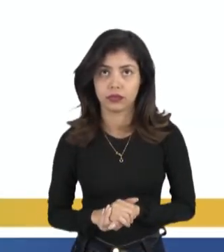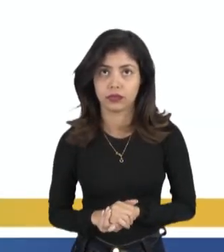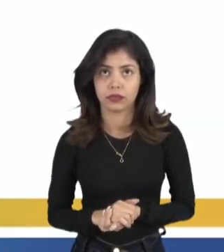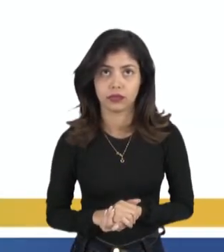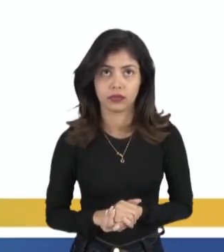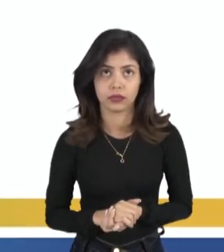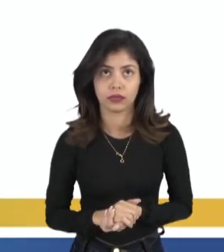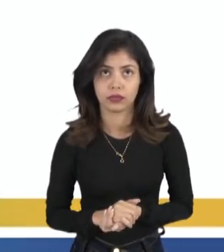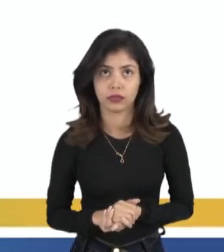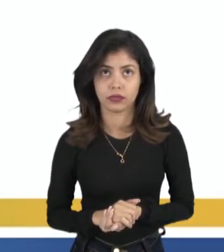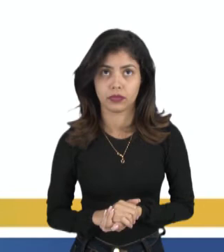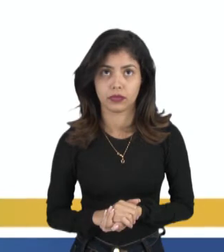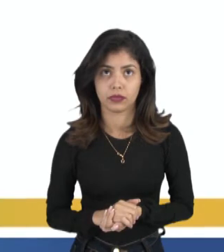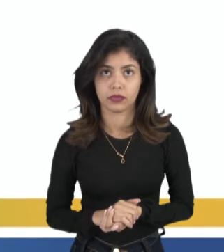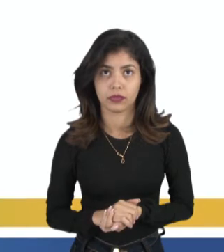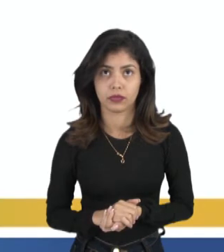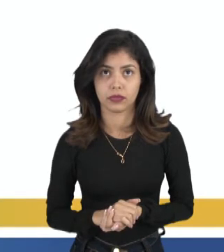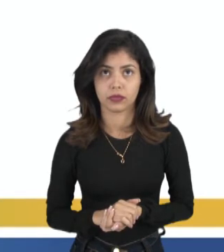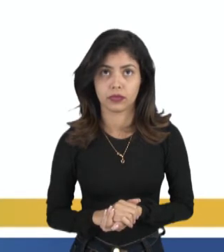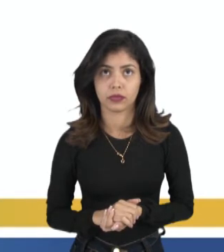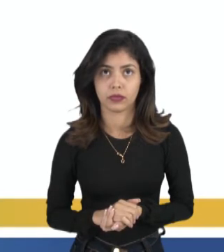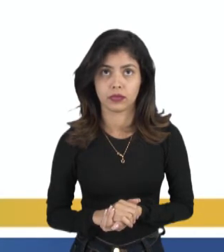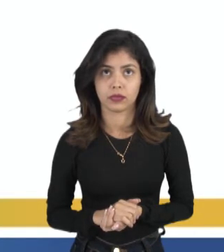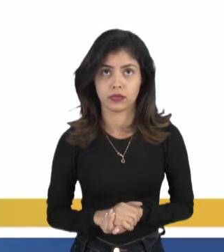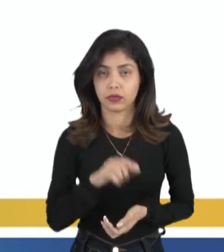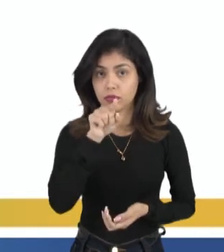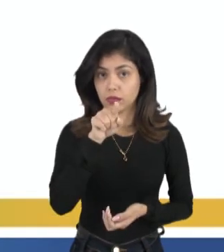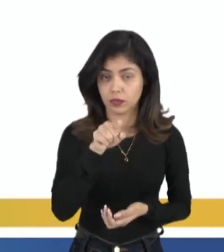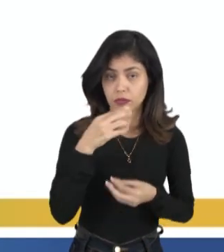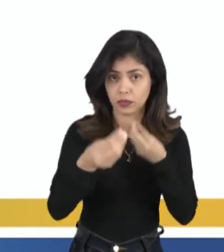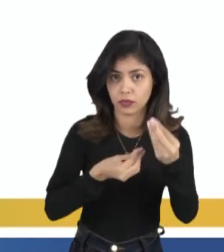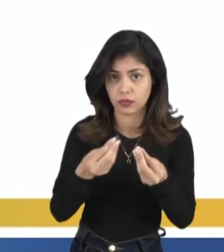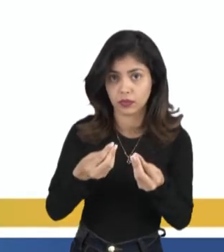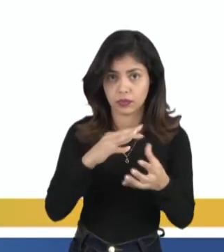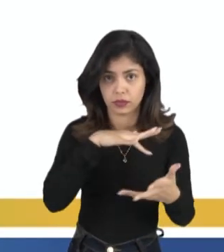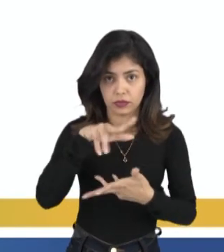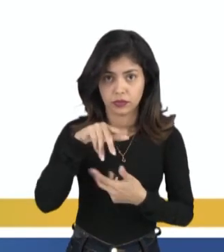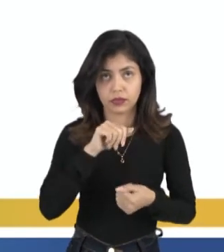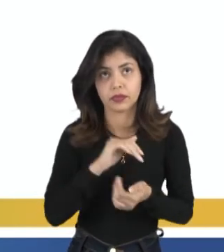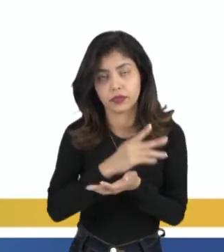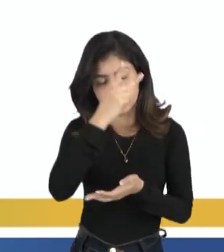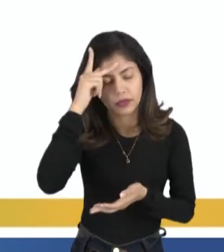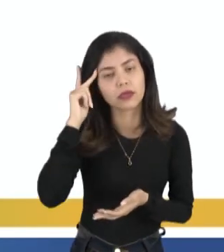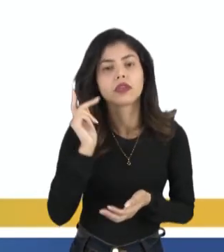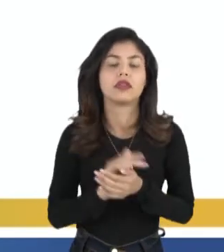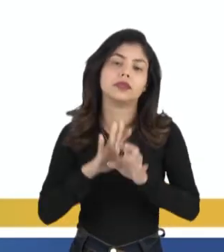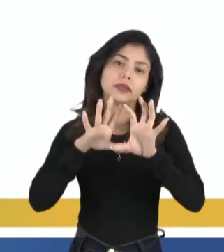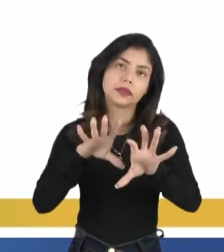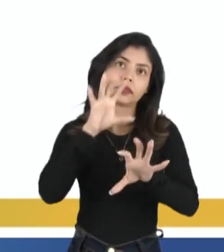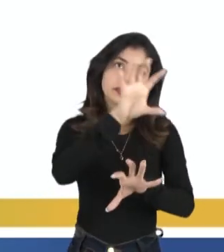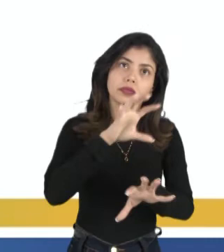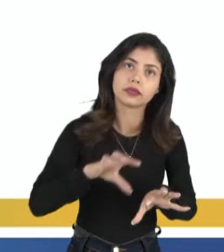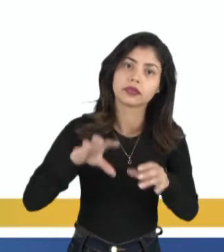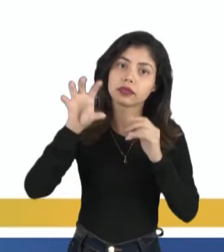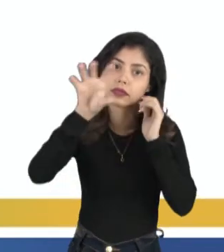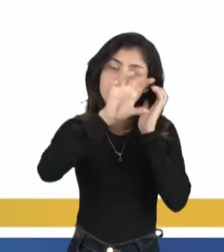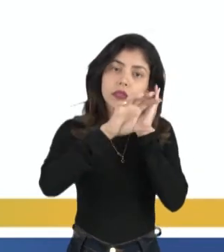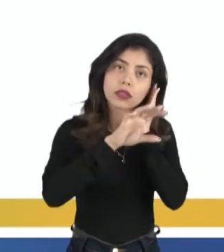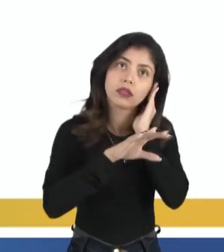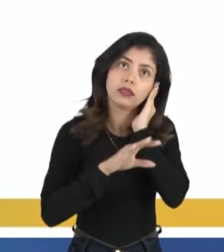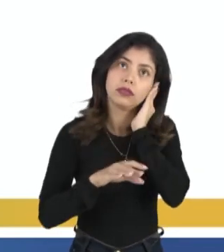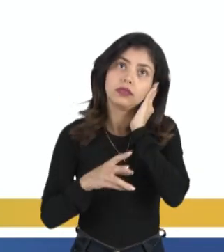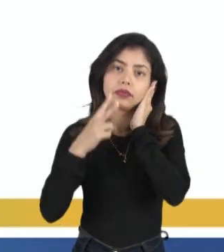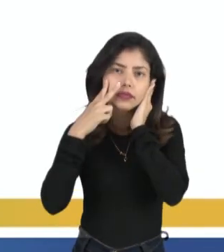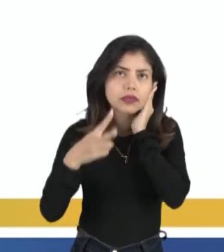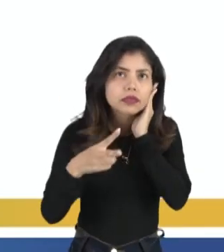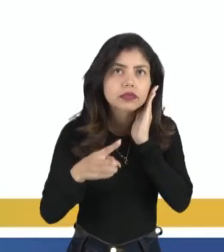aqui... Desculpa, a foto desse eclipse fica dessa forma aqui na Terra. Ó. Então, as pessoas dessa região aqui